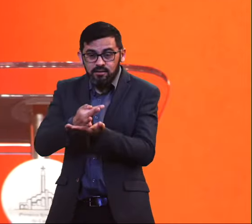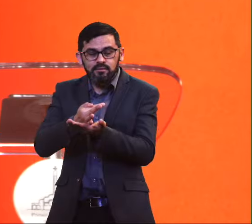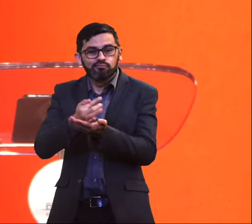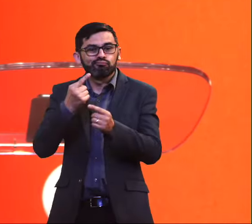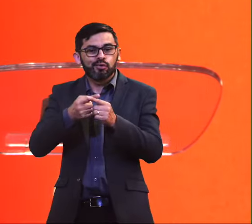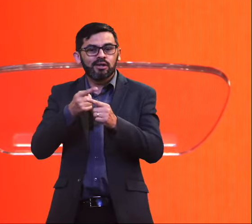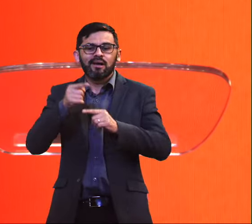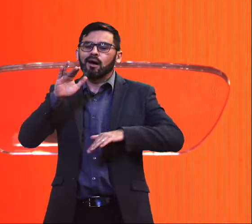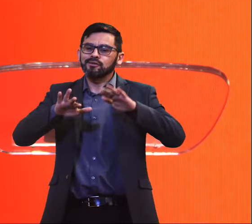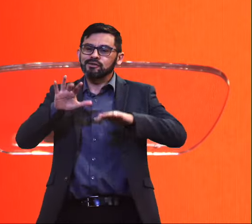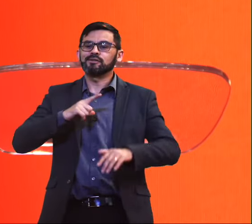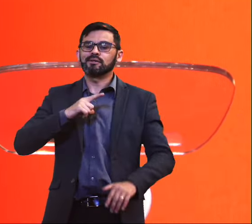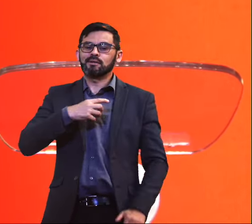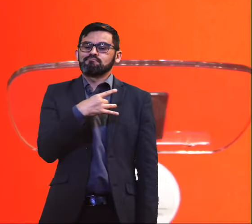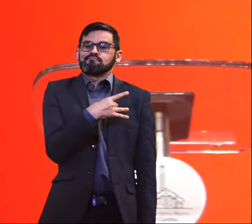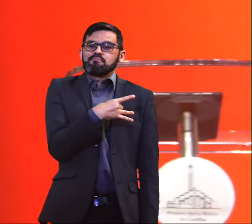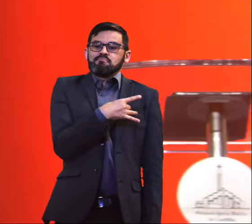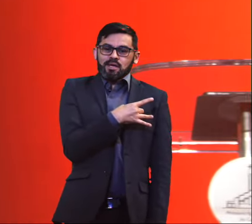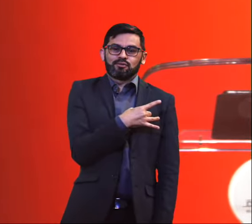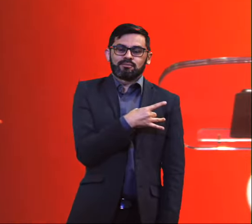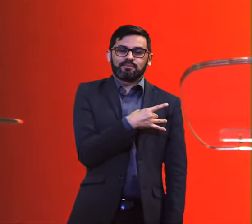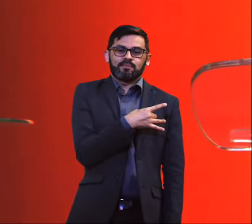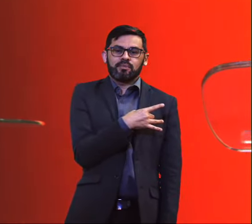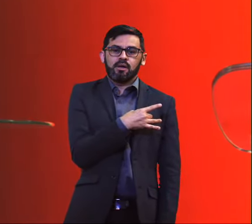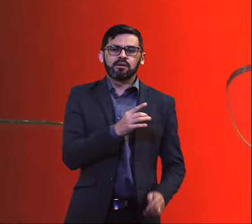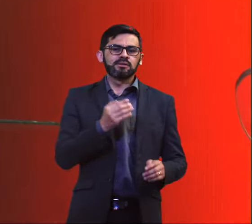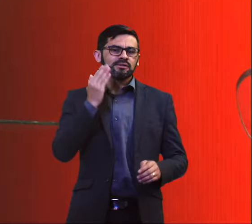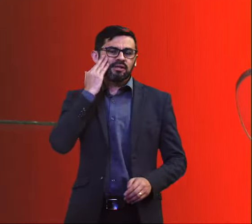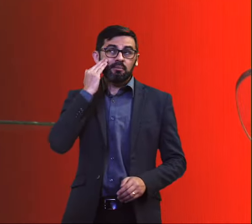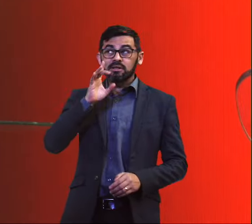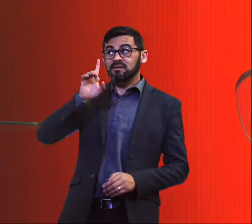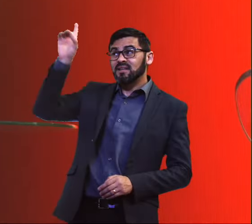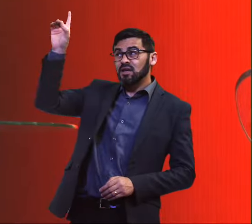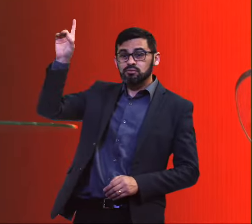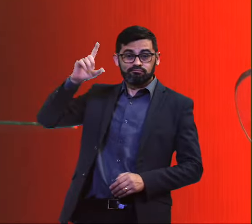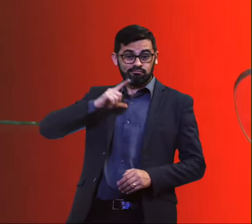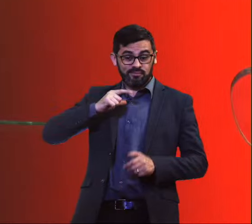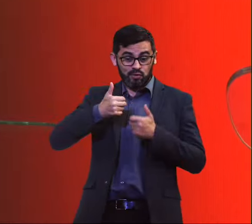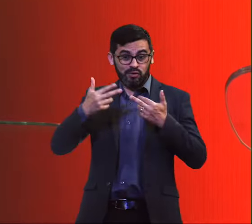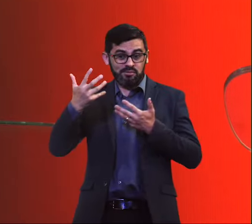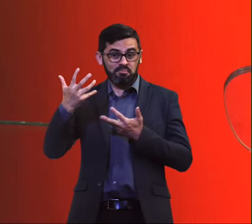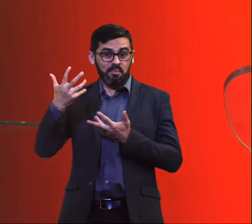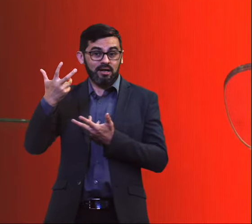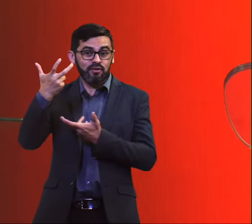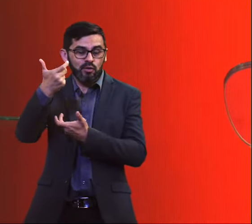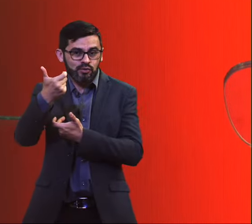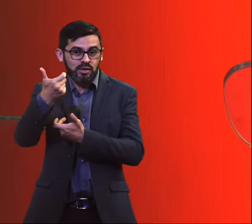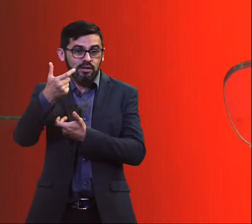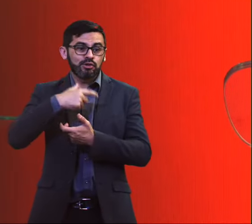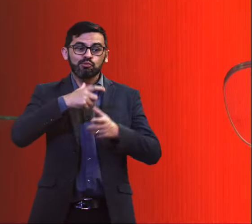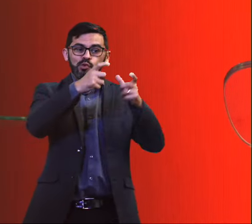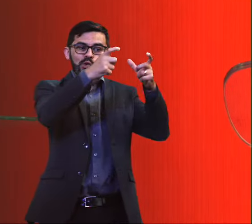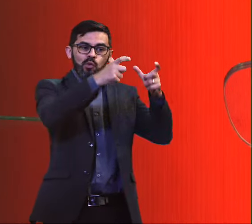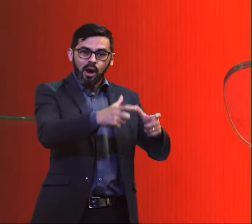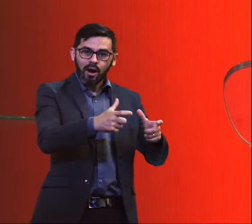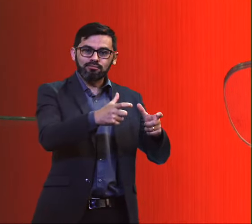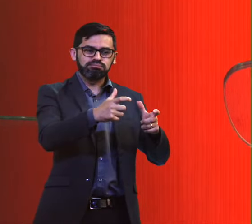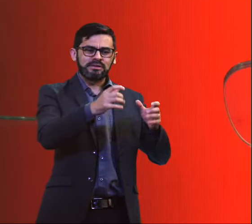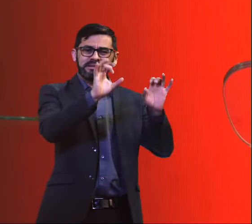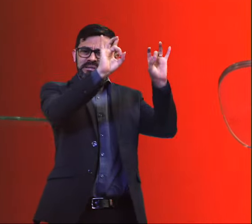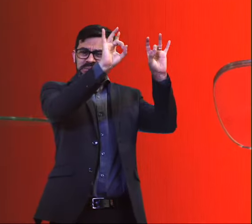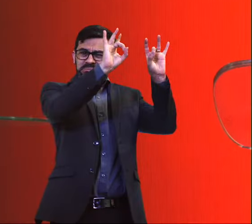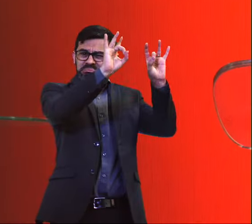medo. É muito interessante porque Deus tinha algo maravilhoso para o seu povo. Uma terra prometida, que mana leite e